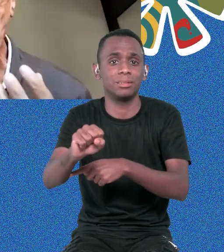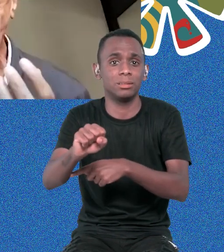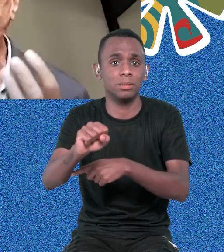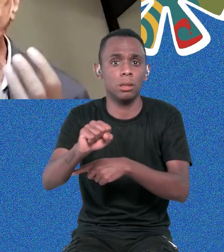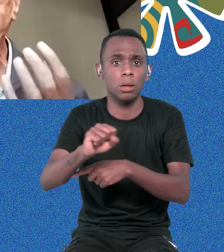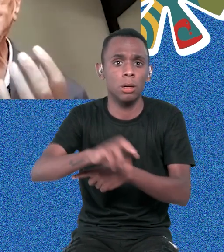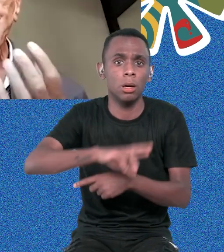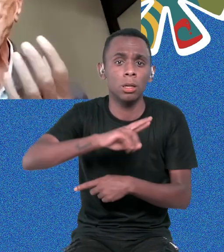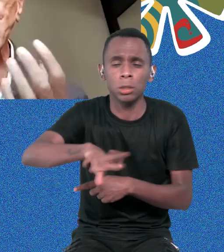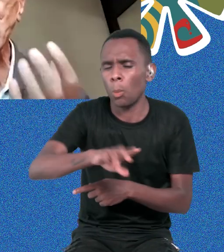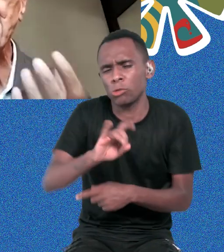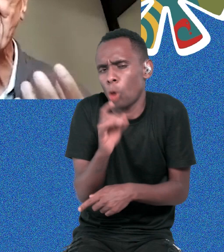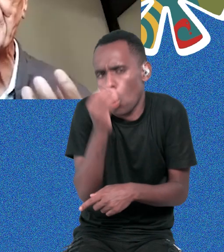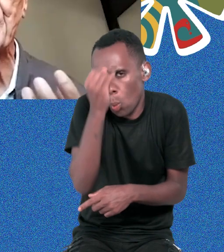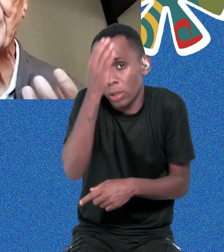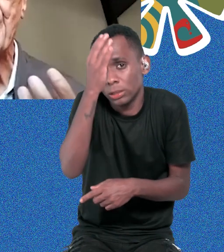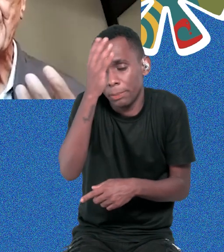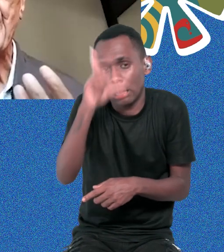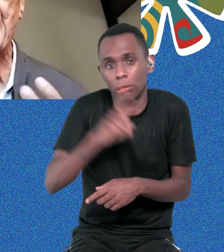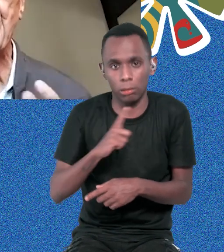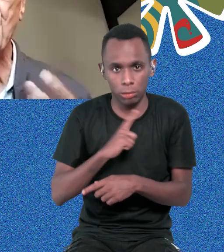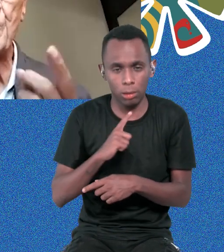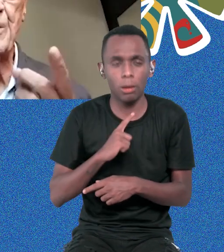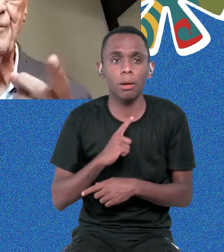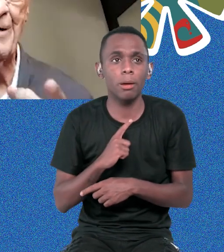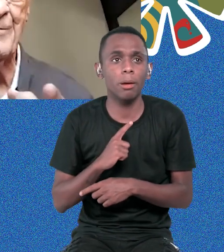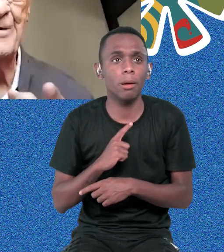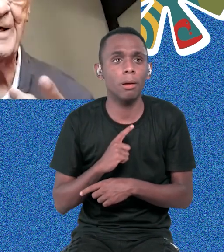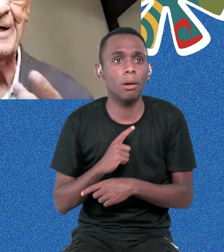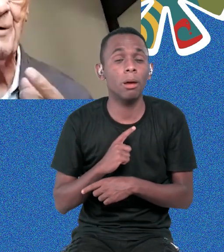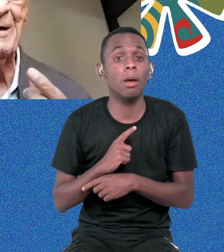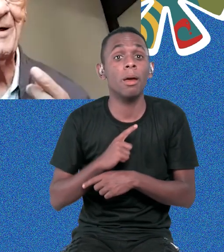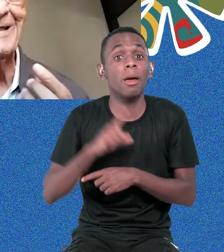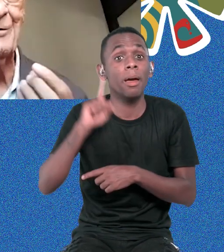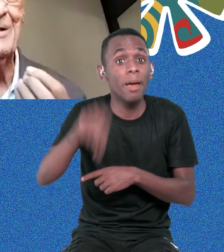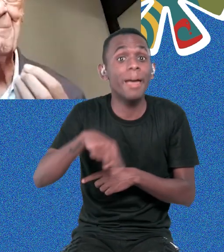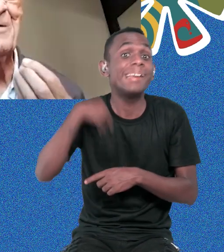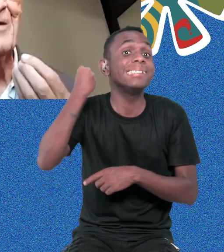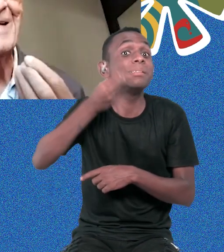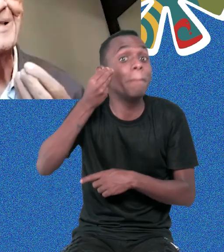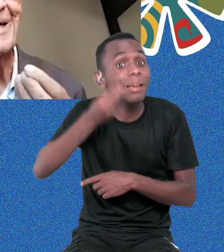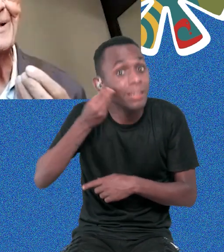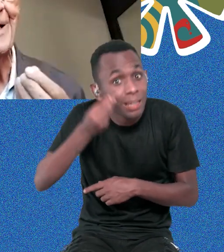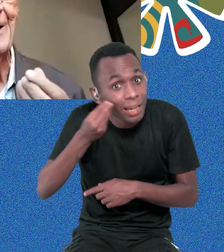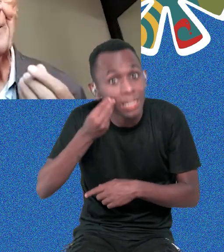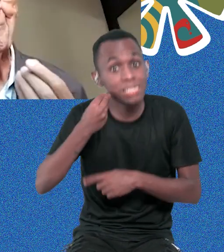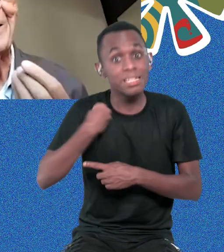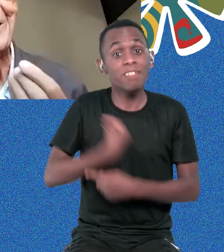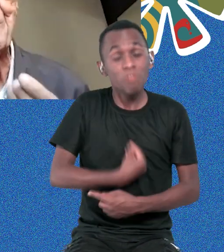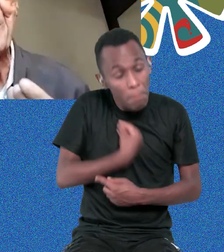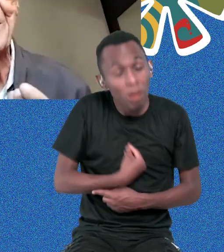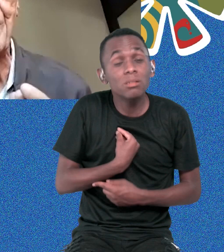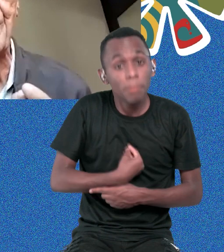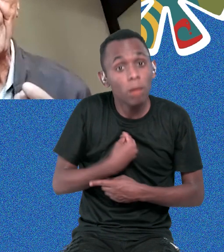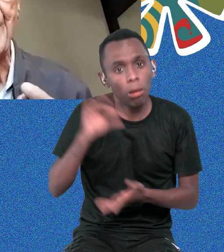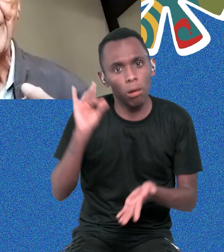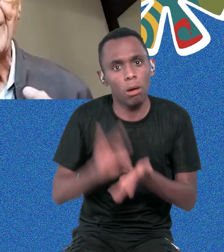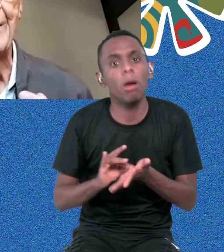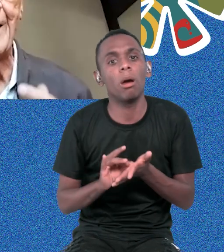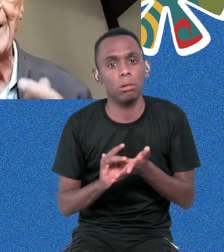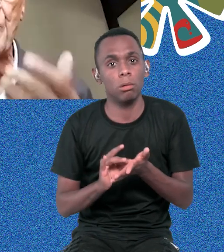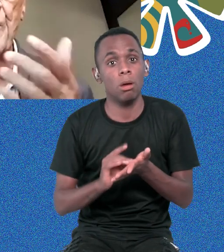época não era uma questão só de conhecimento. Era como você falava, Michele, era uma questão de vivências, de